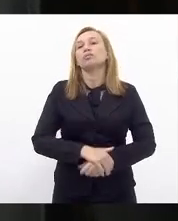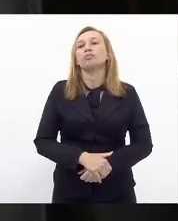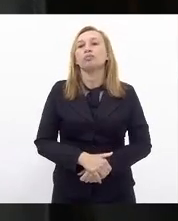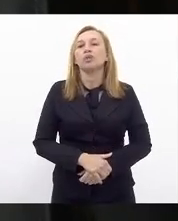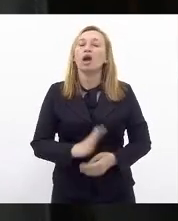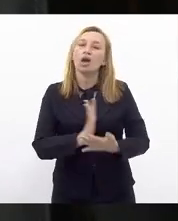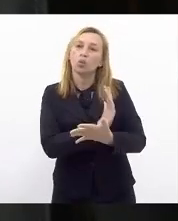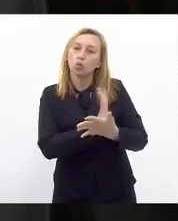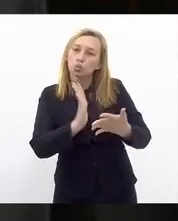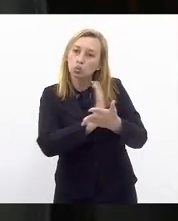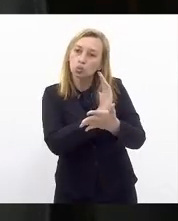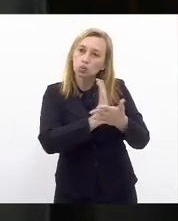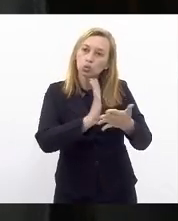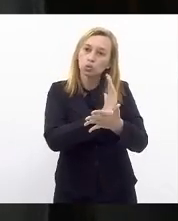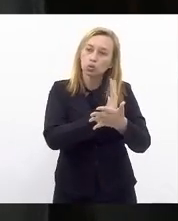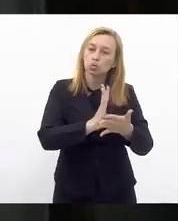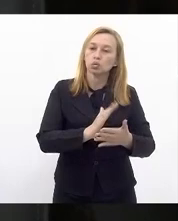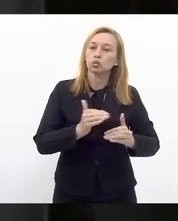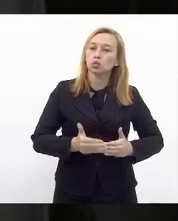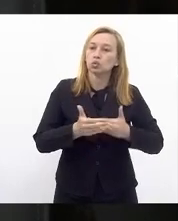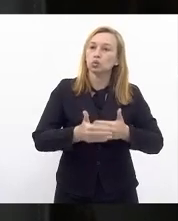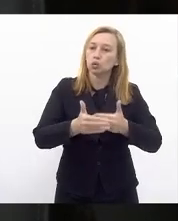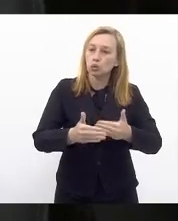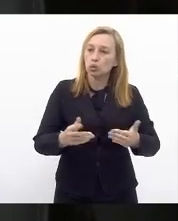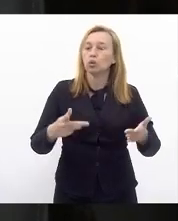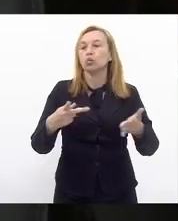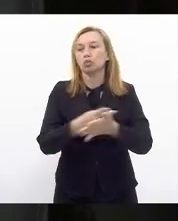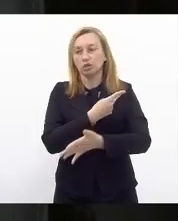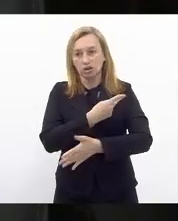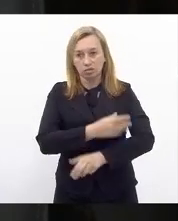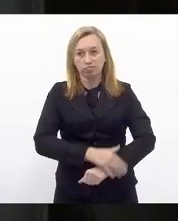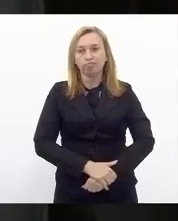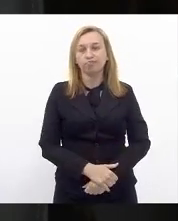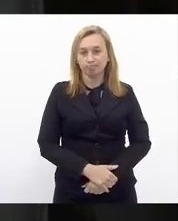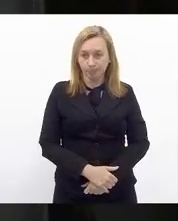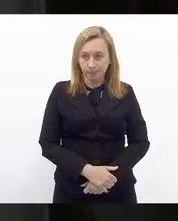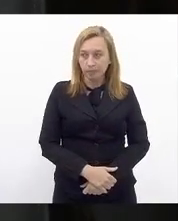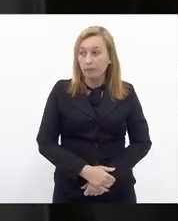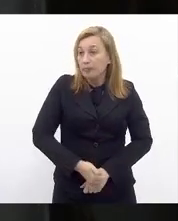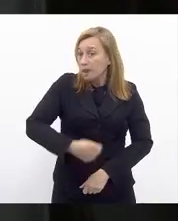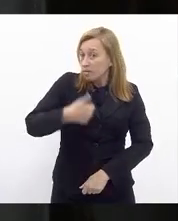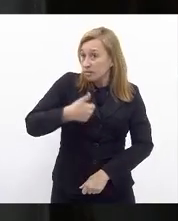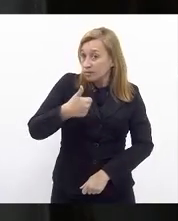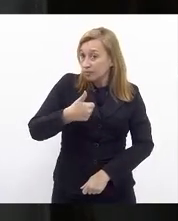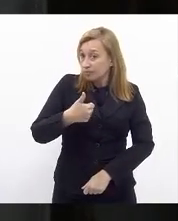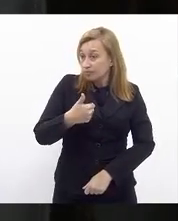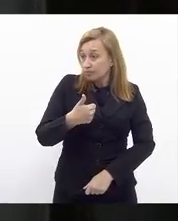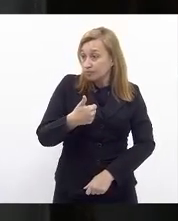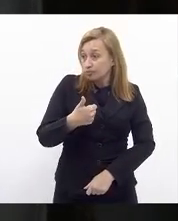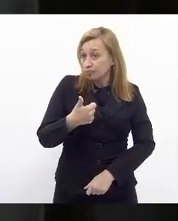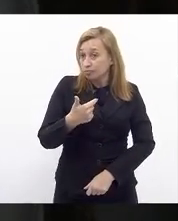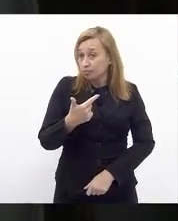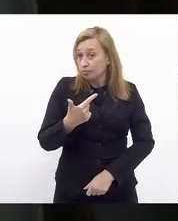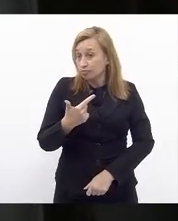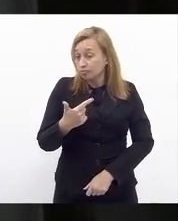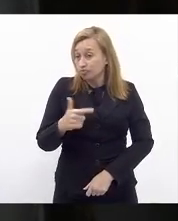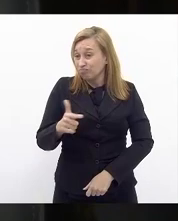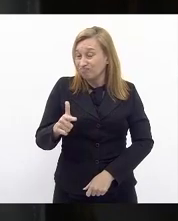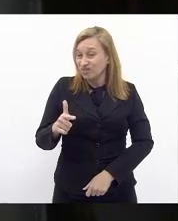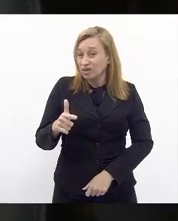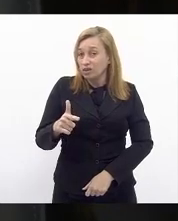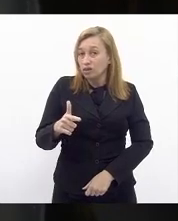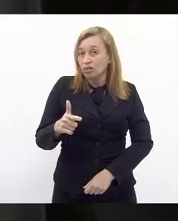em alguns avanços aconteceram primeiro que não temos que legislar os obtenção